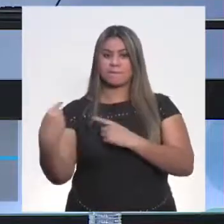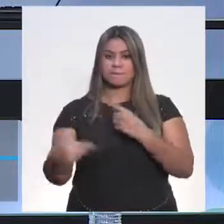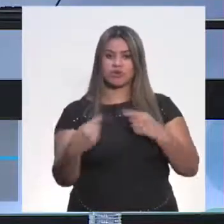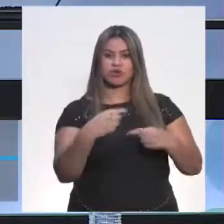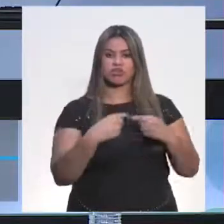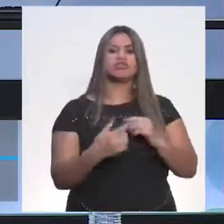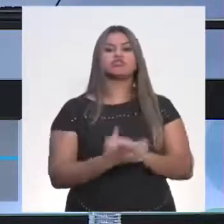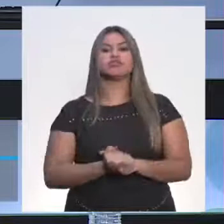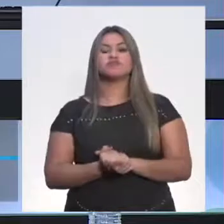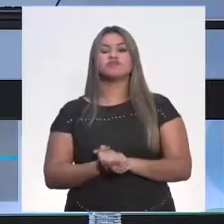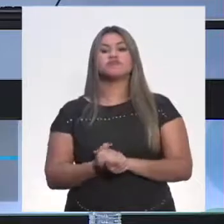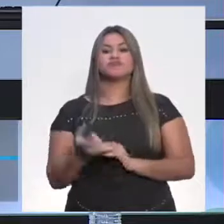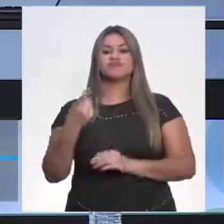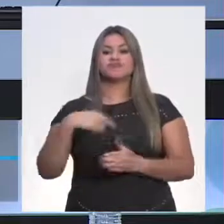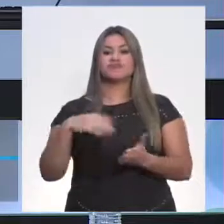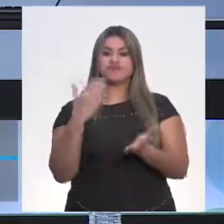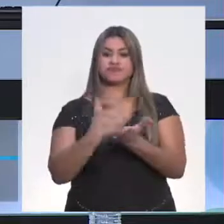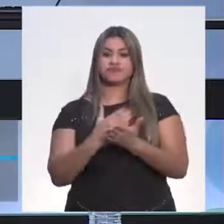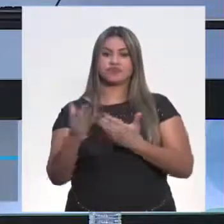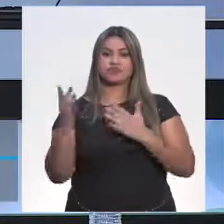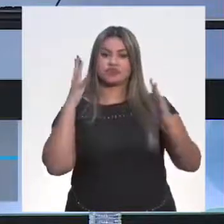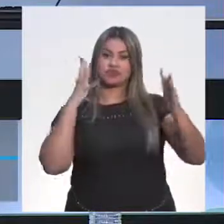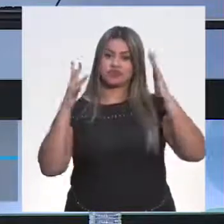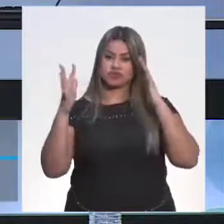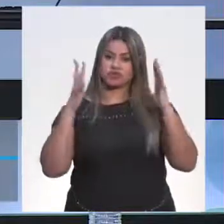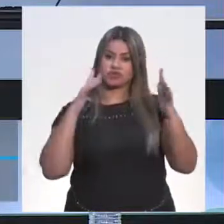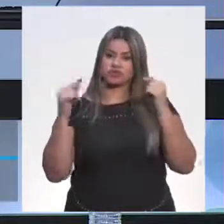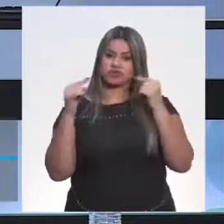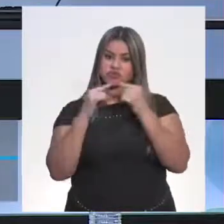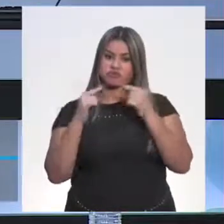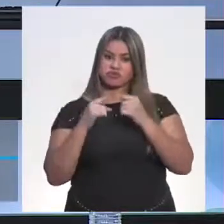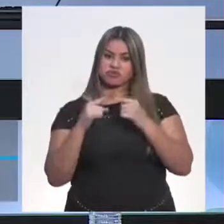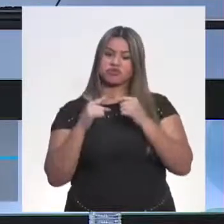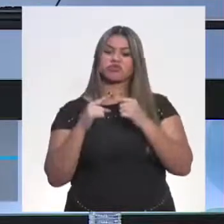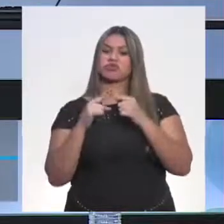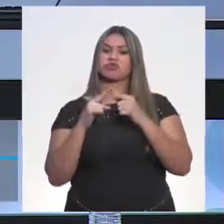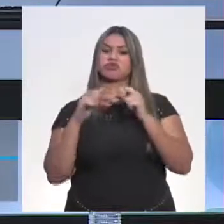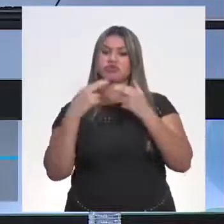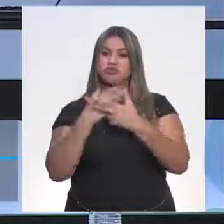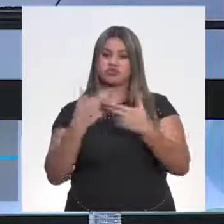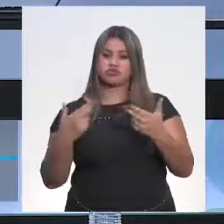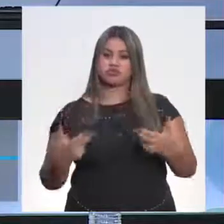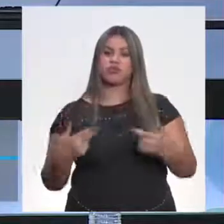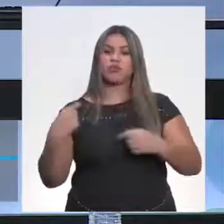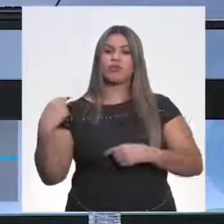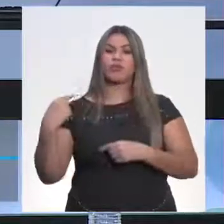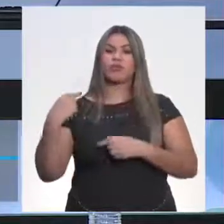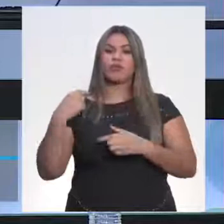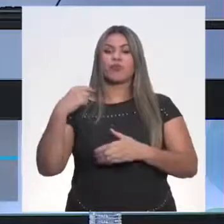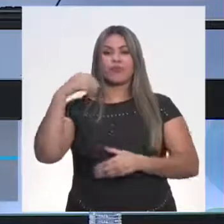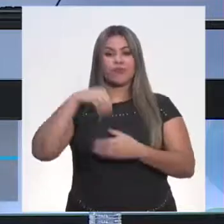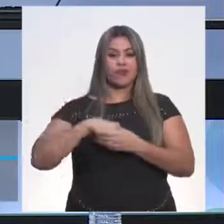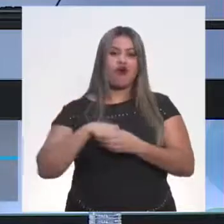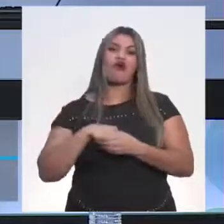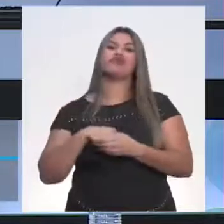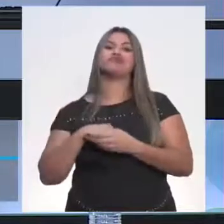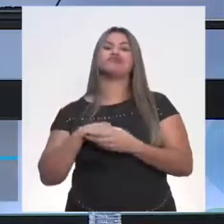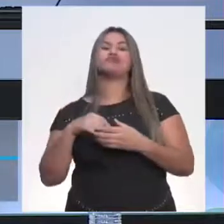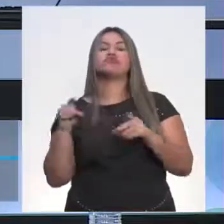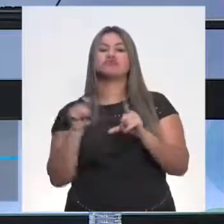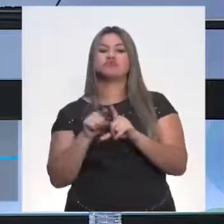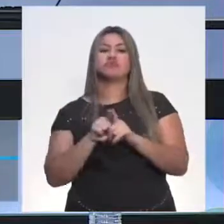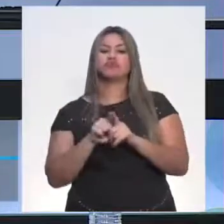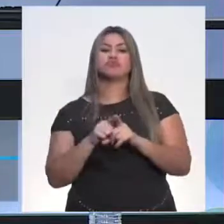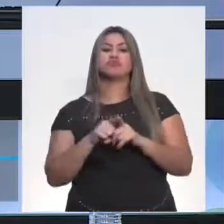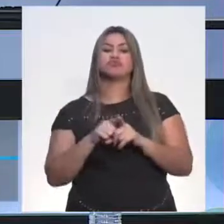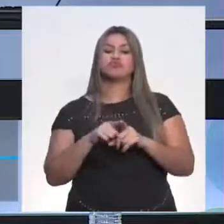começarmos as reflexões sobre as questões relativas ao sistema eleitoral e o sistema político nós vamos começar